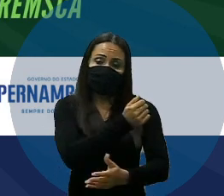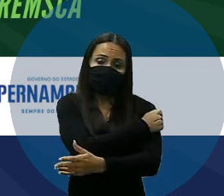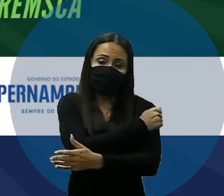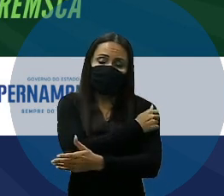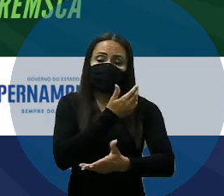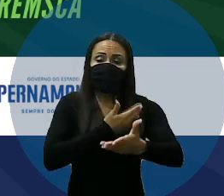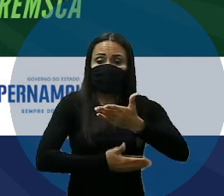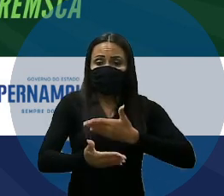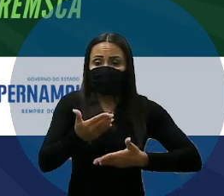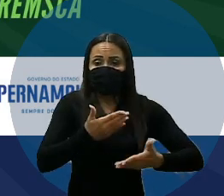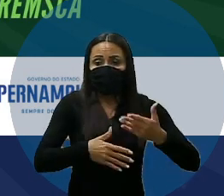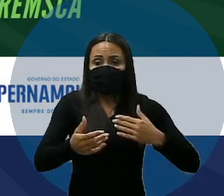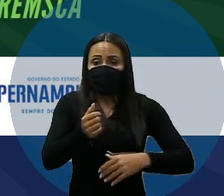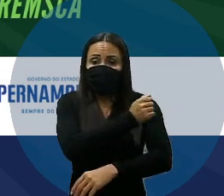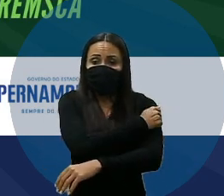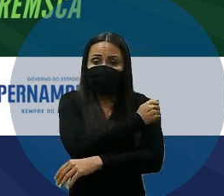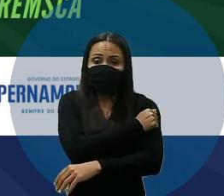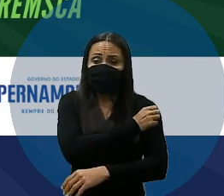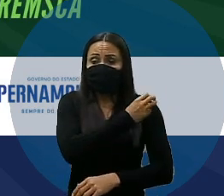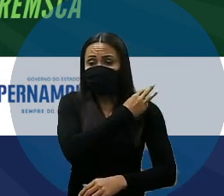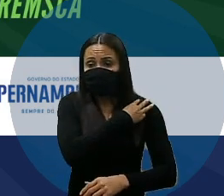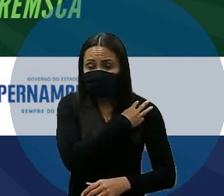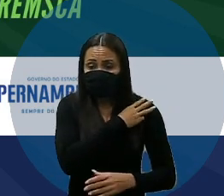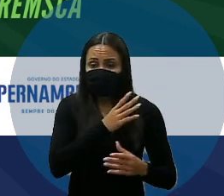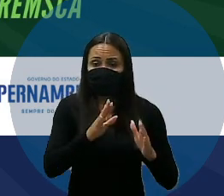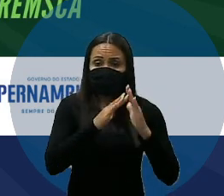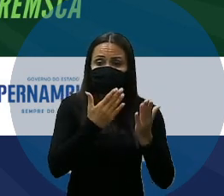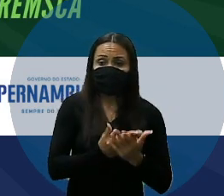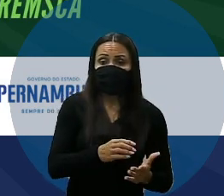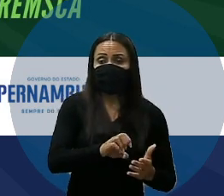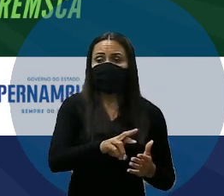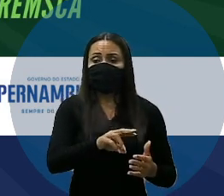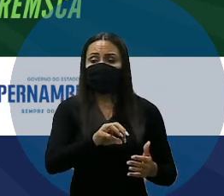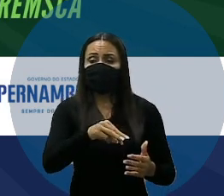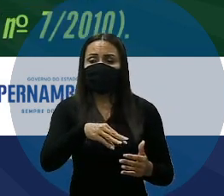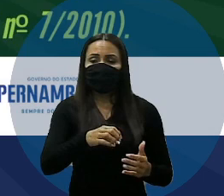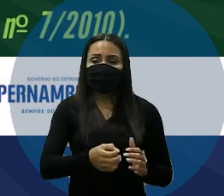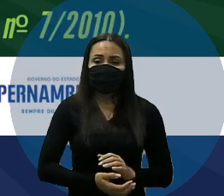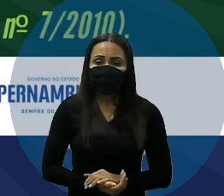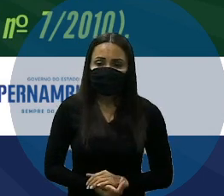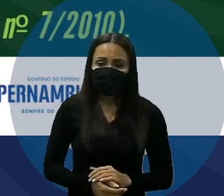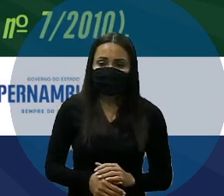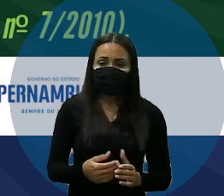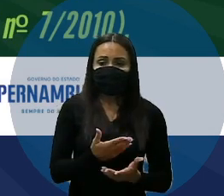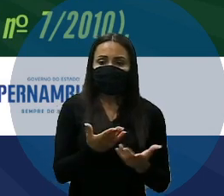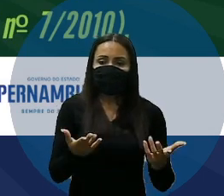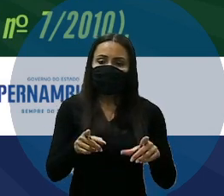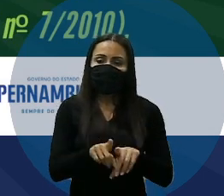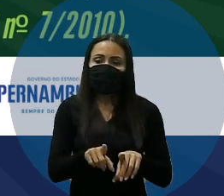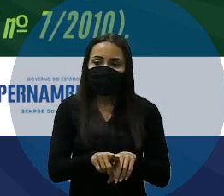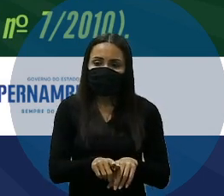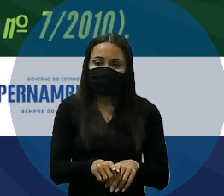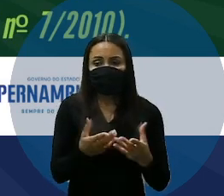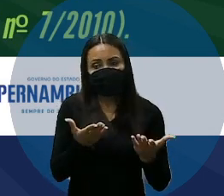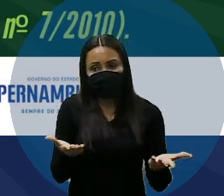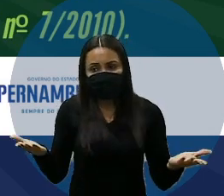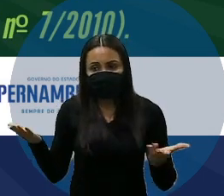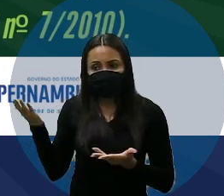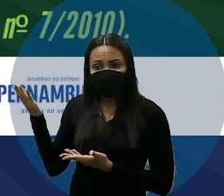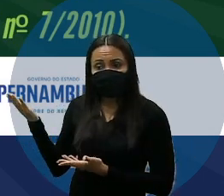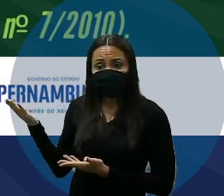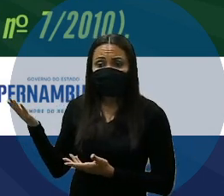envolvidos foram alunos do ensino médio da escola EREM Severino Cordeiro de Arruda, também chamada de ERENSCA. Já a